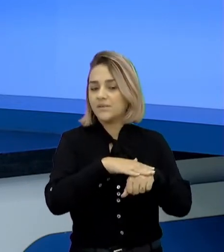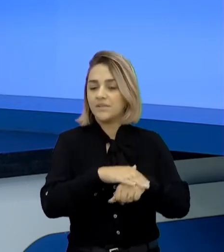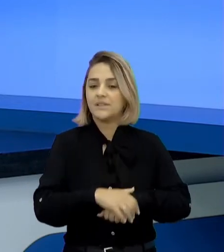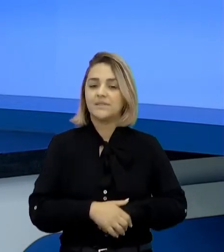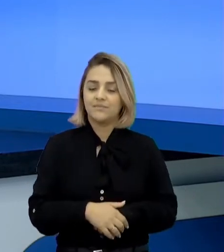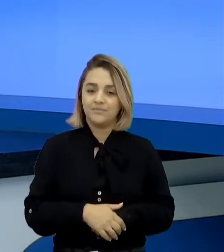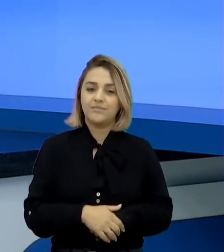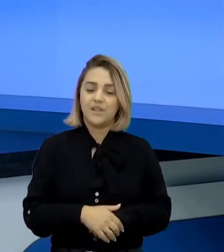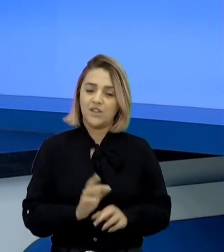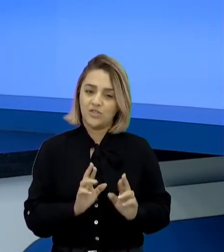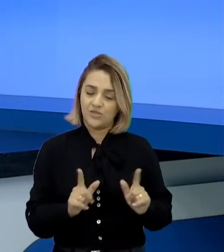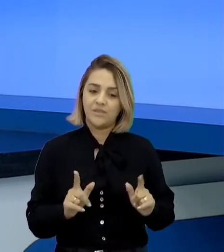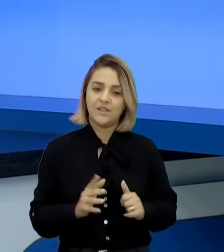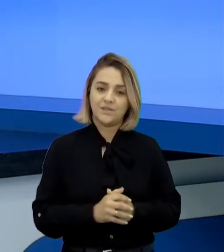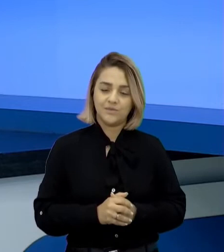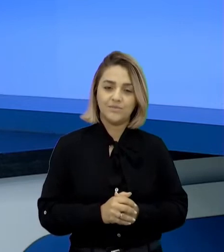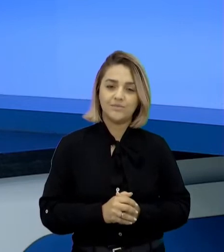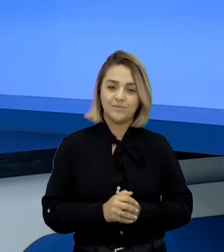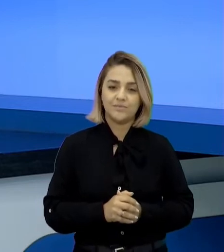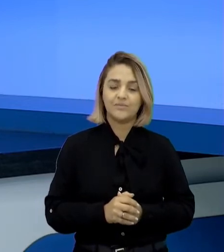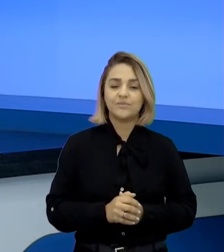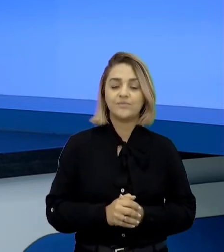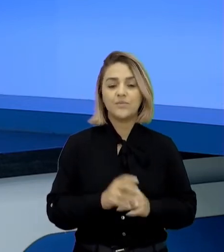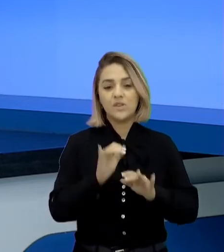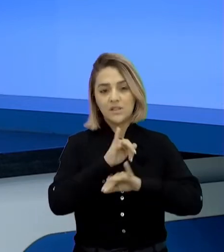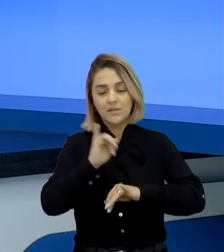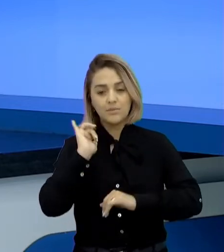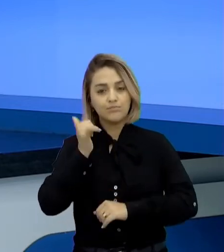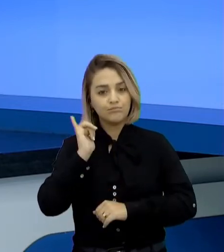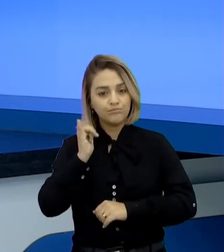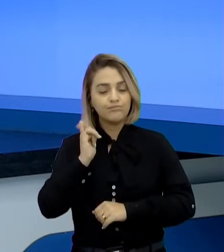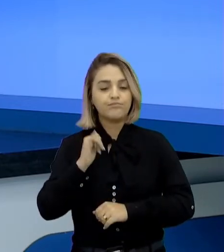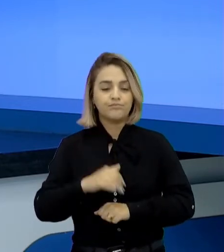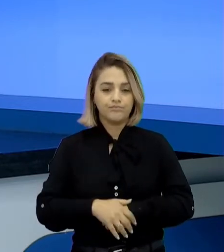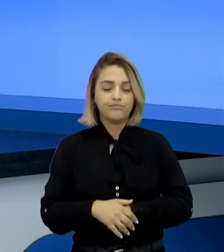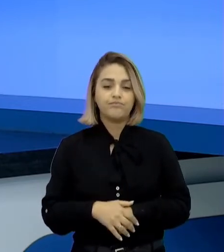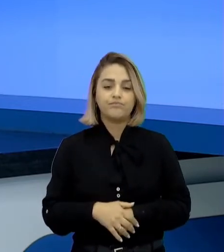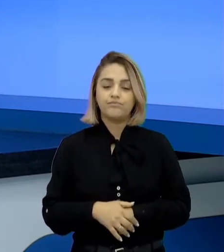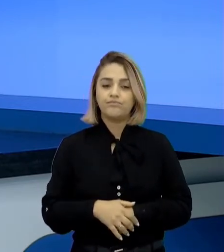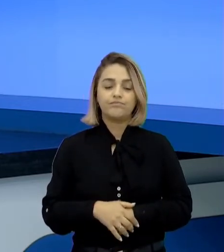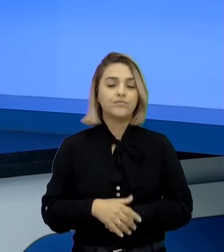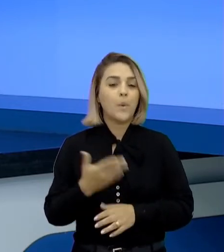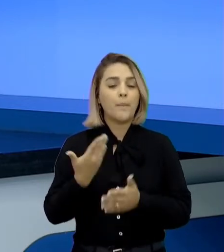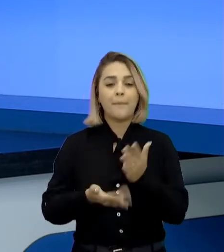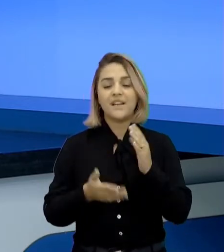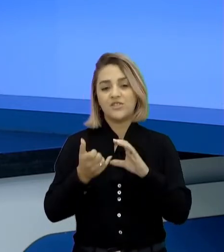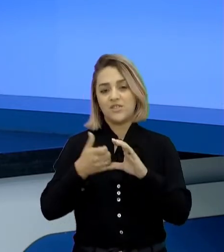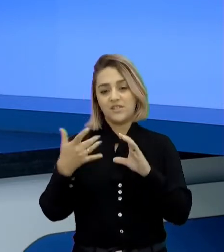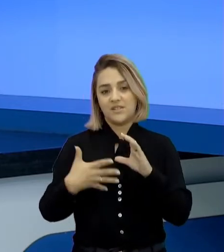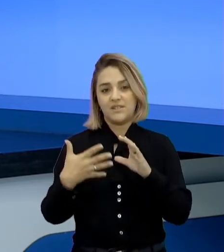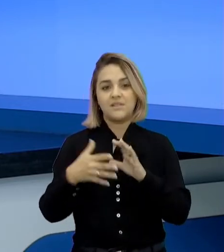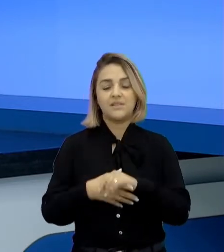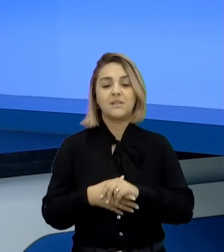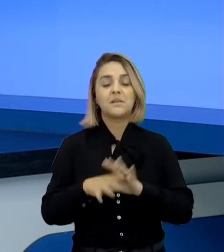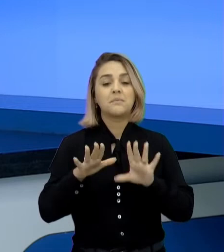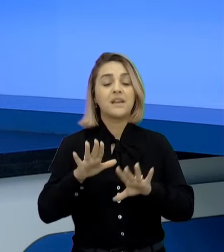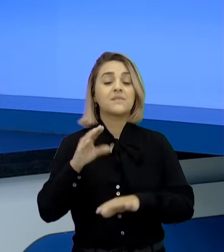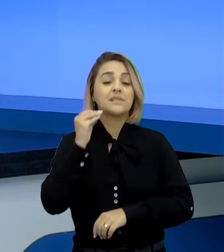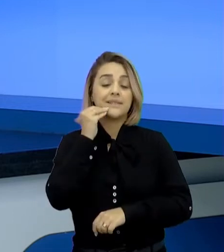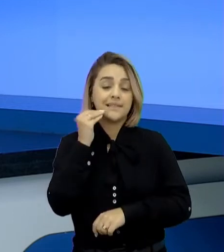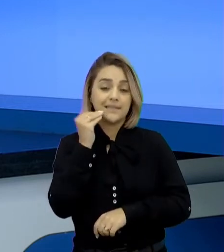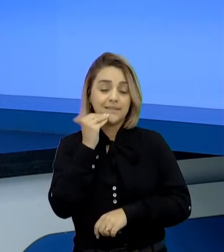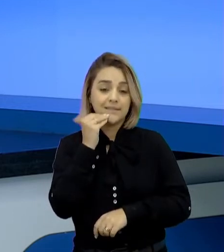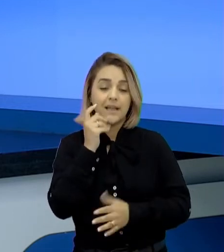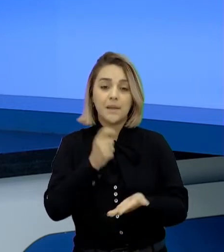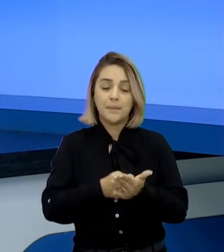outra pessoa. Né? Então, você contar o que ele disse não descaracteriza, mas você tentar impor